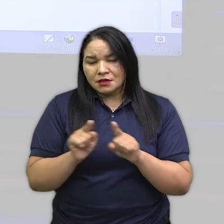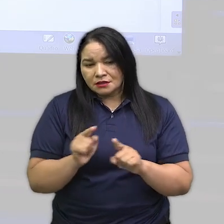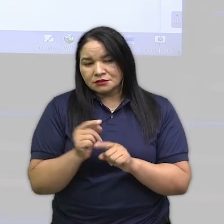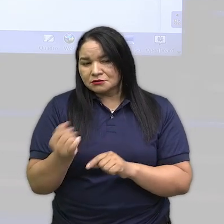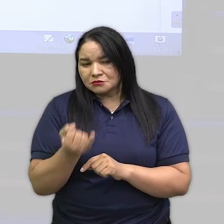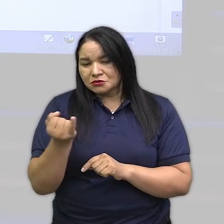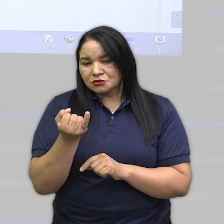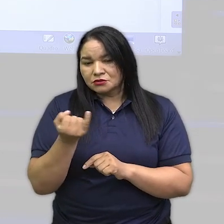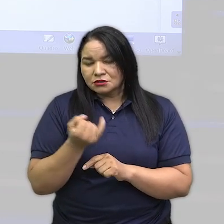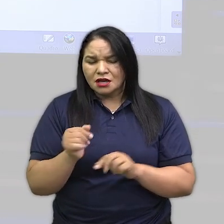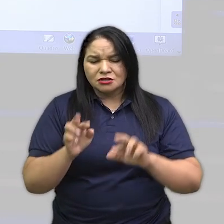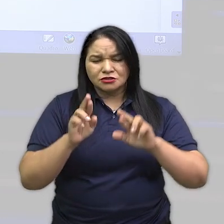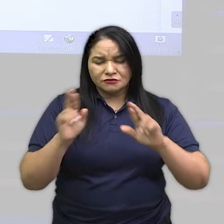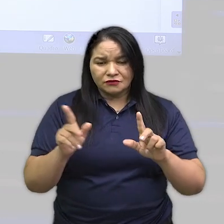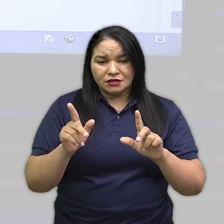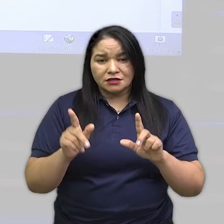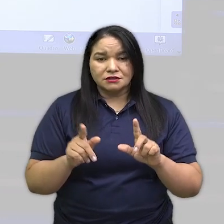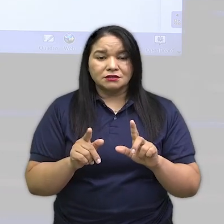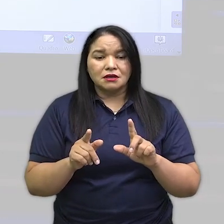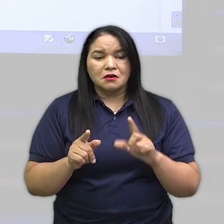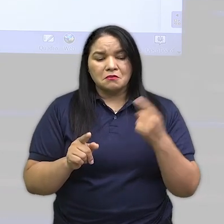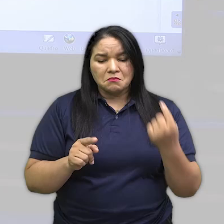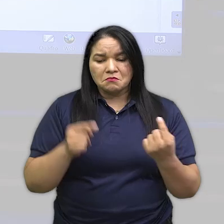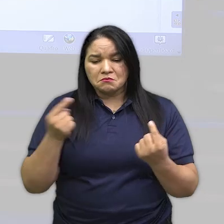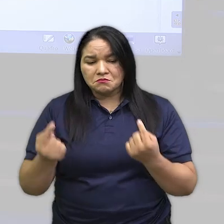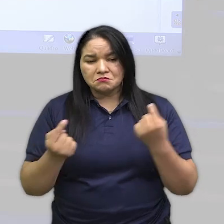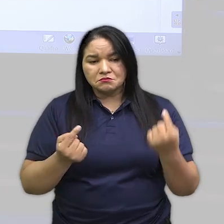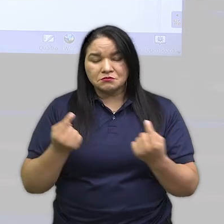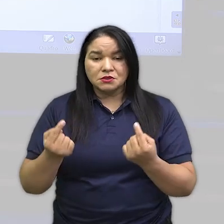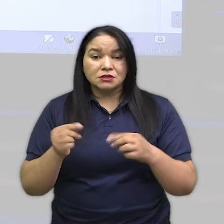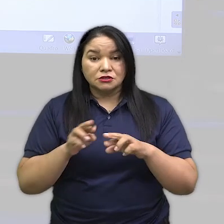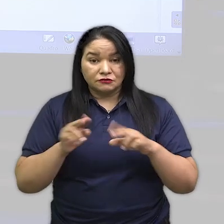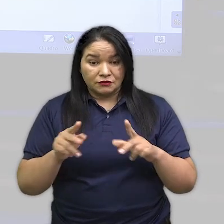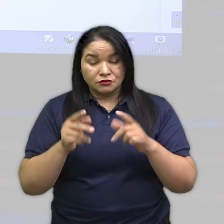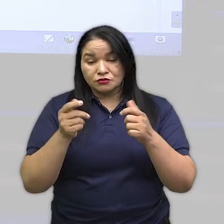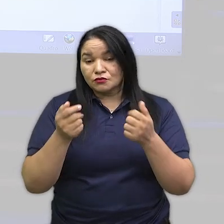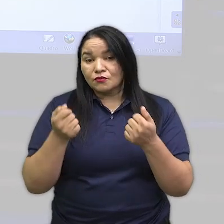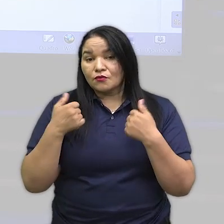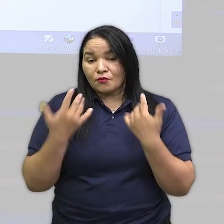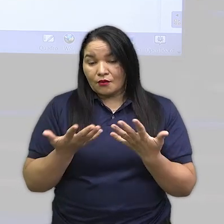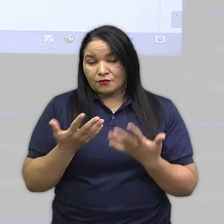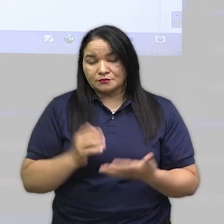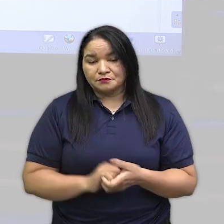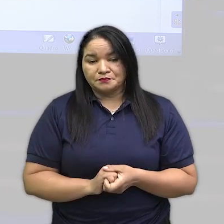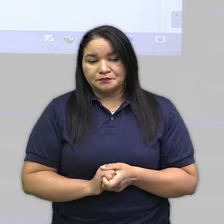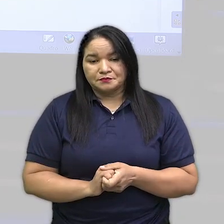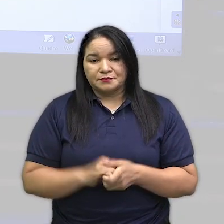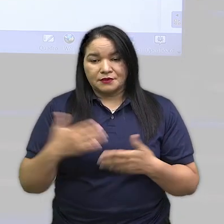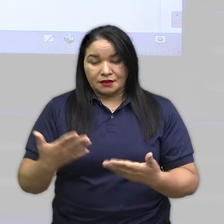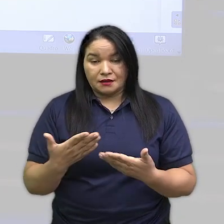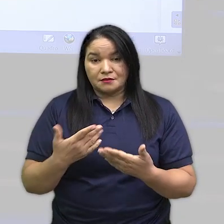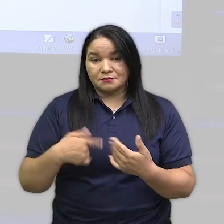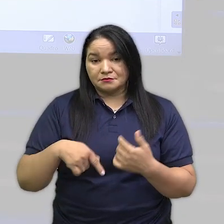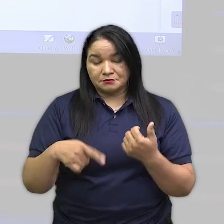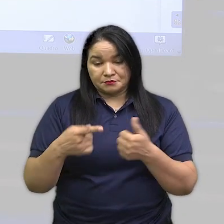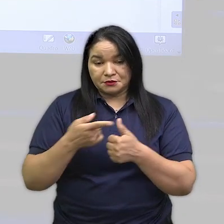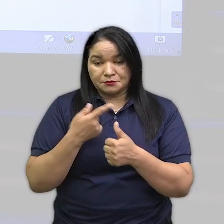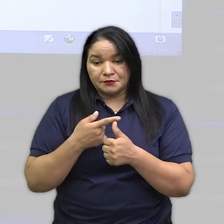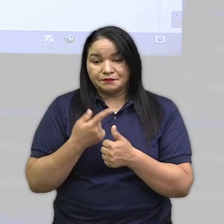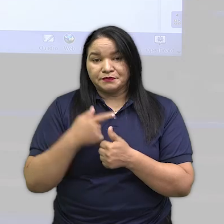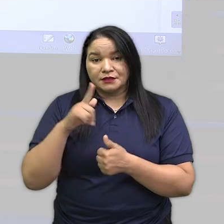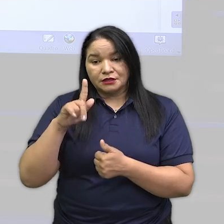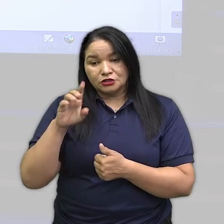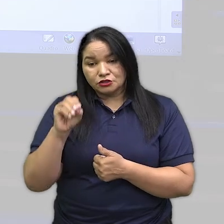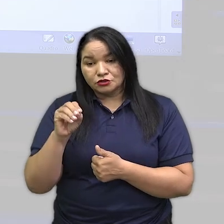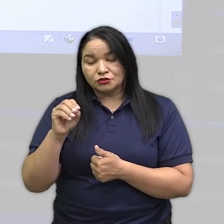essa diferença entre geografia política e geopolítica, né? Bem, a geografia política, ela